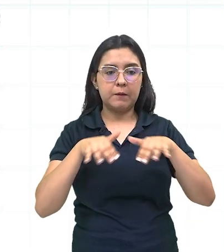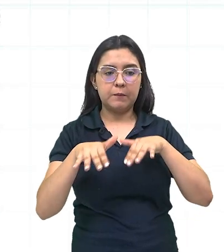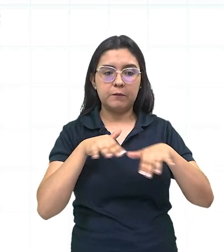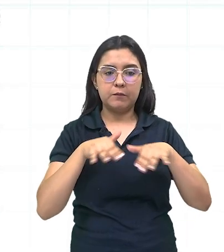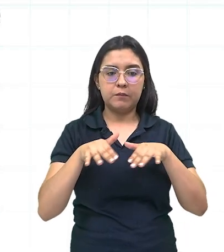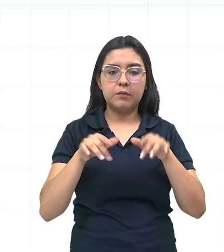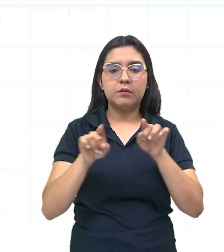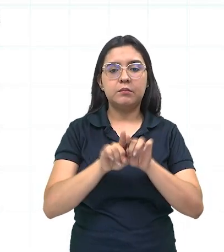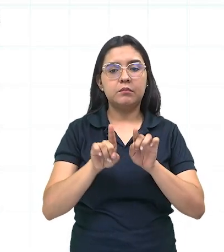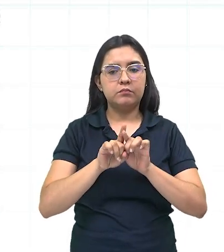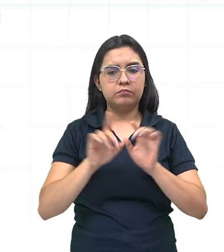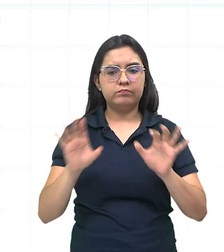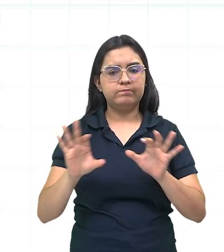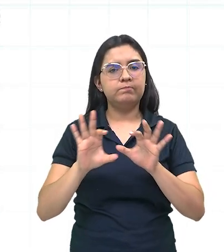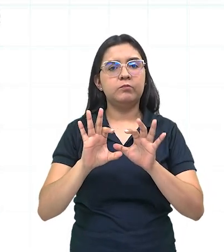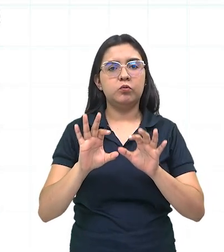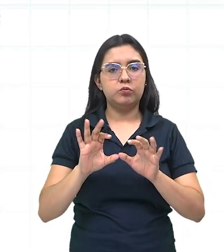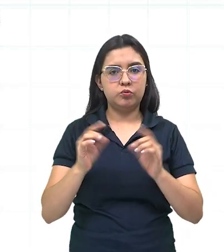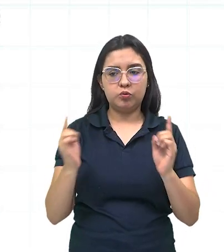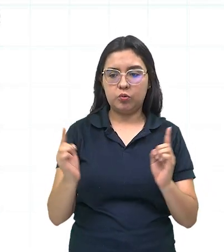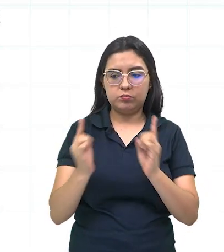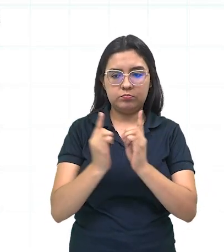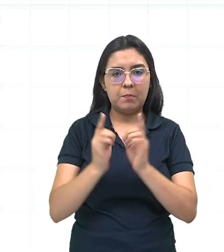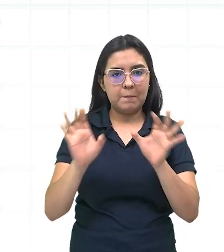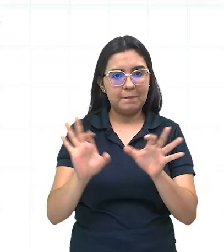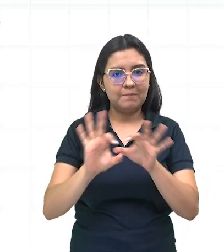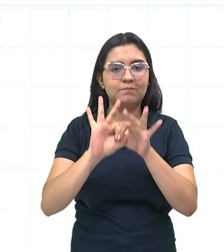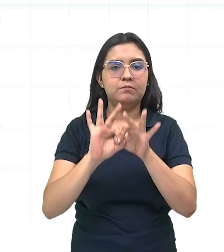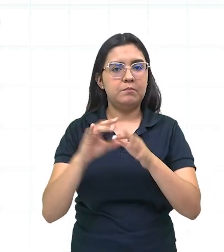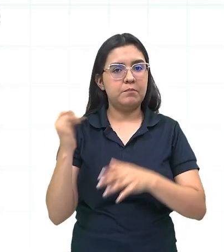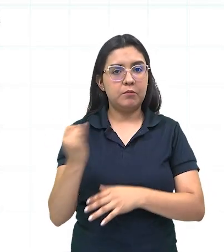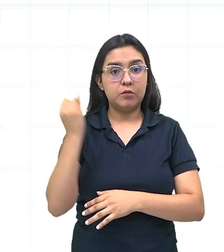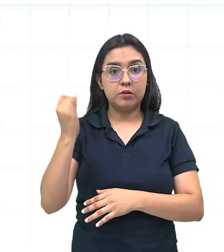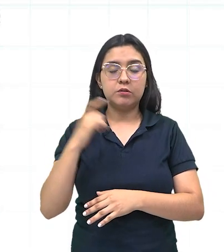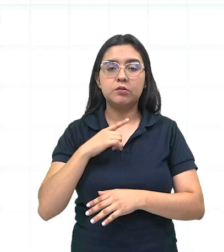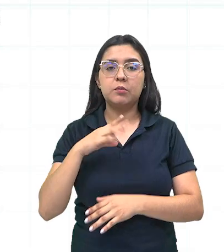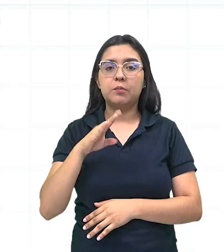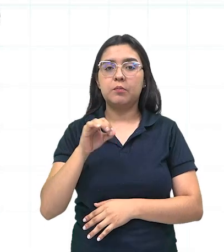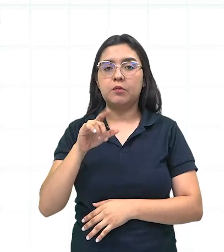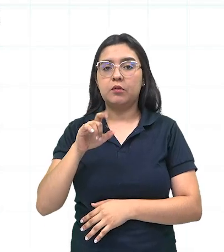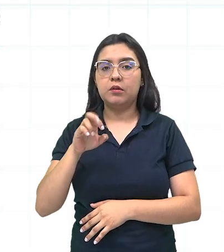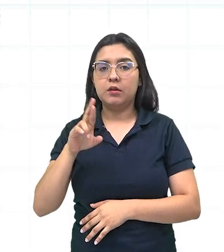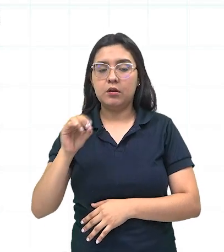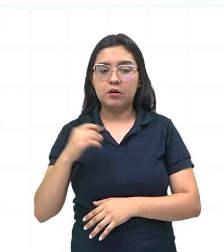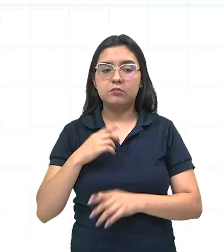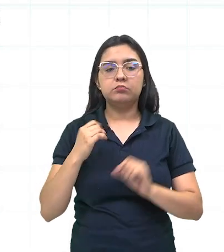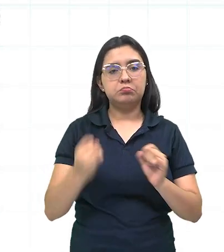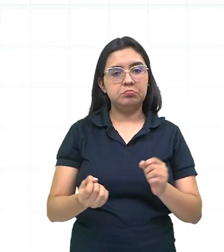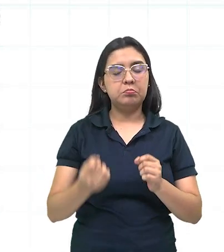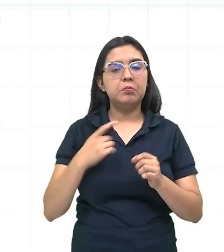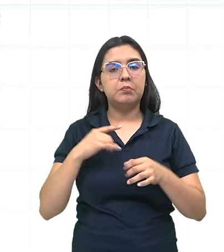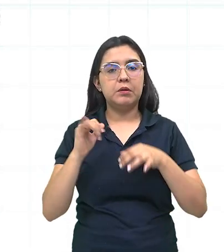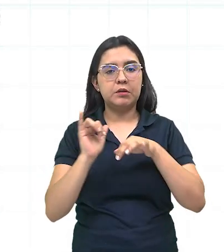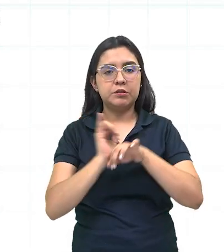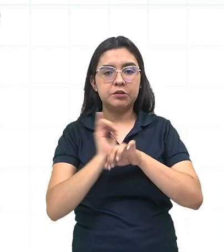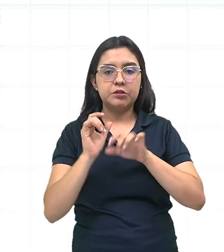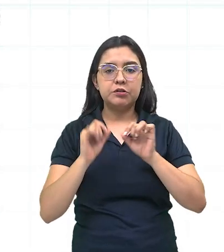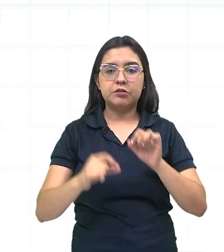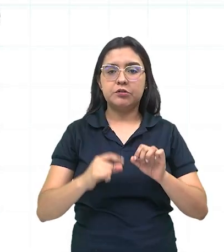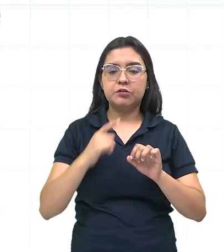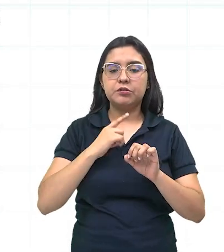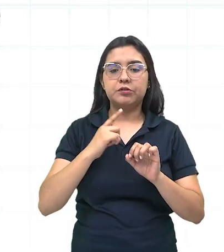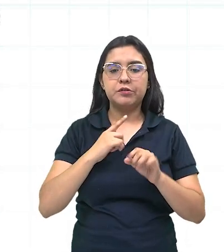os dançarinos são essenciais. O bolero é uma ótima forma de desenvolver ritmo, coordenação